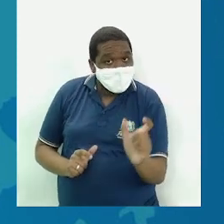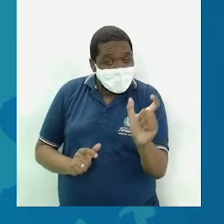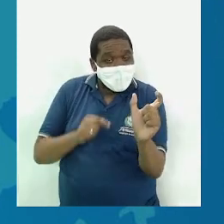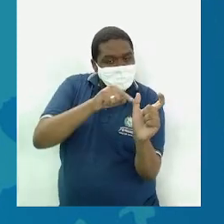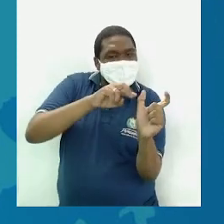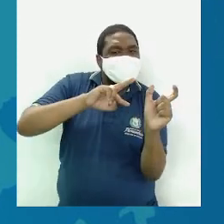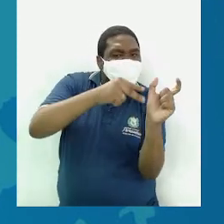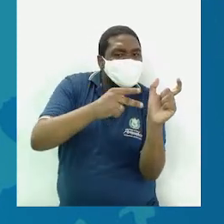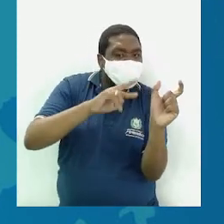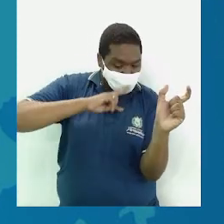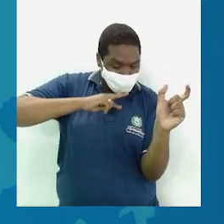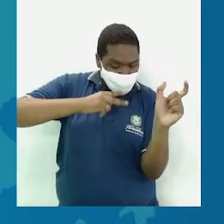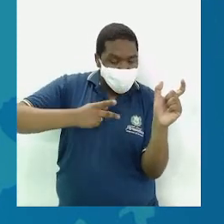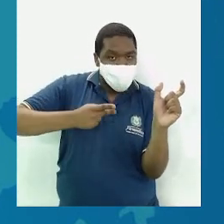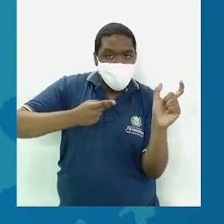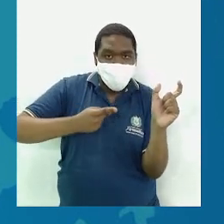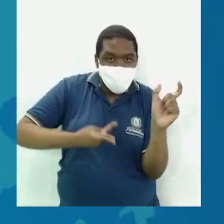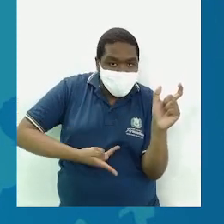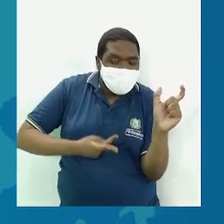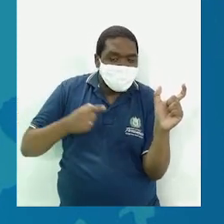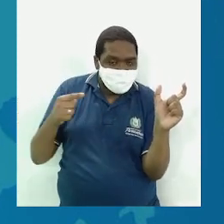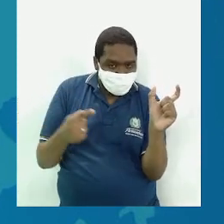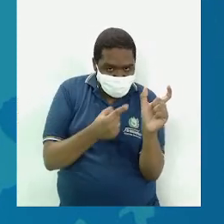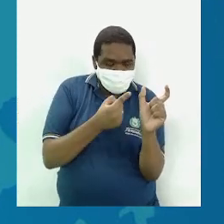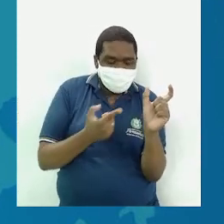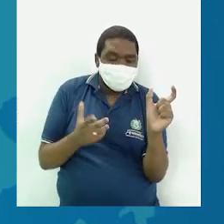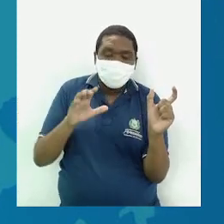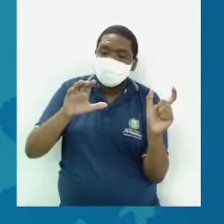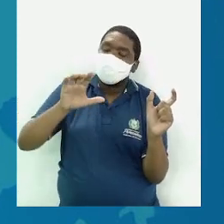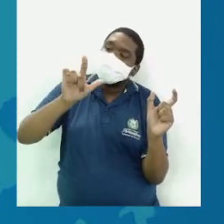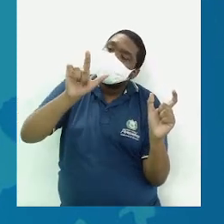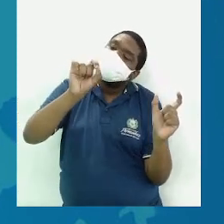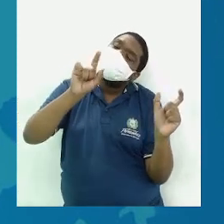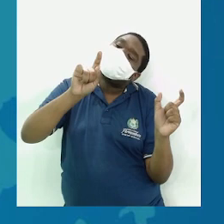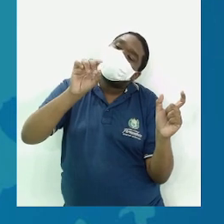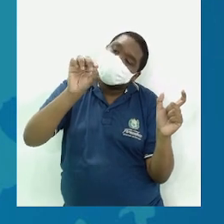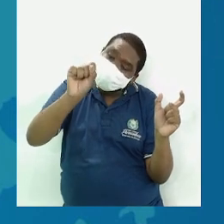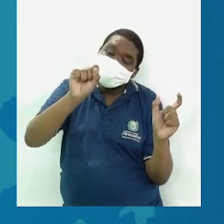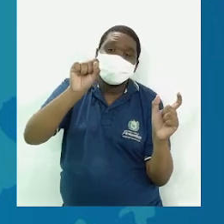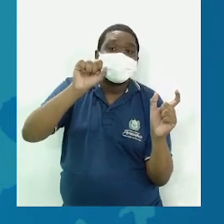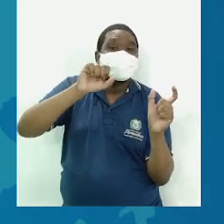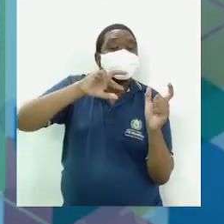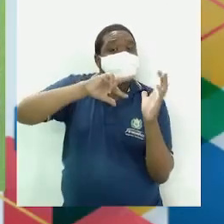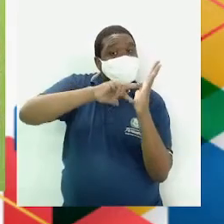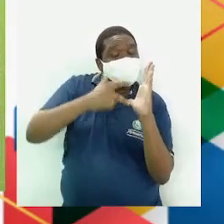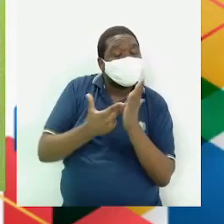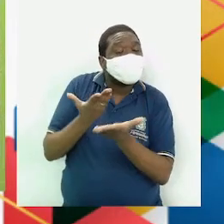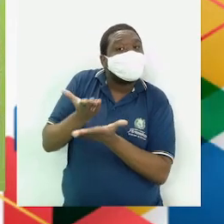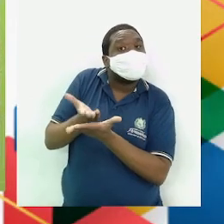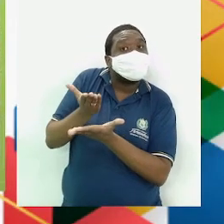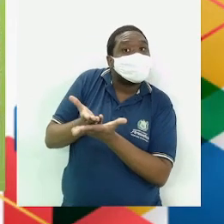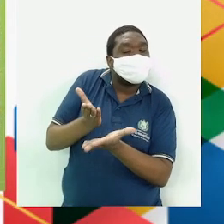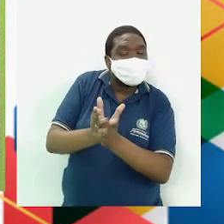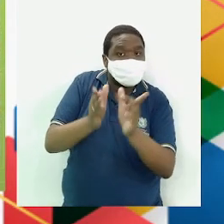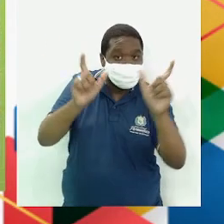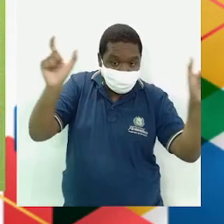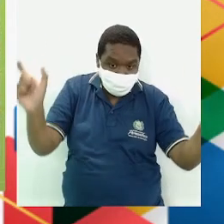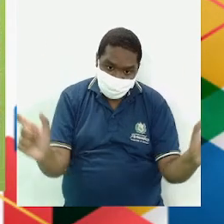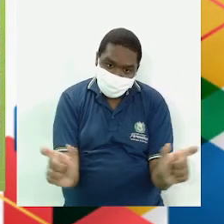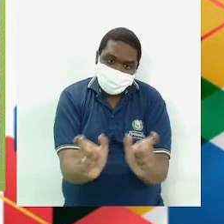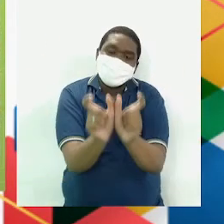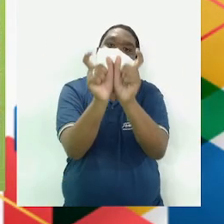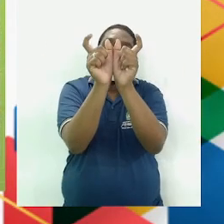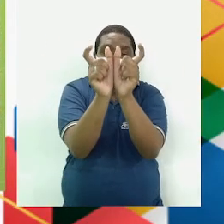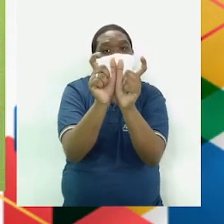humano, e logos, né? Ou logós, que é uma relação ao estudo, a uma explicação a respeito de alguma